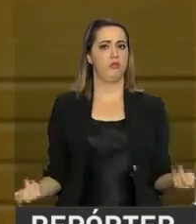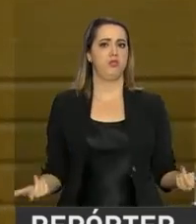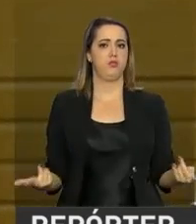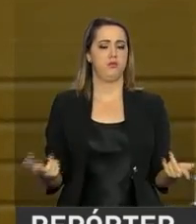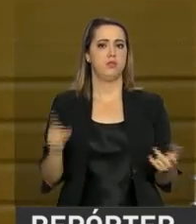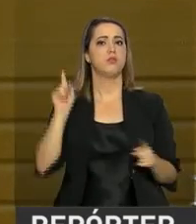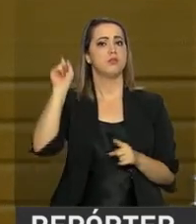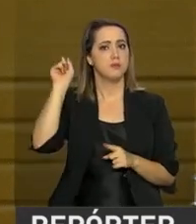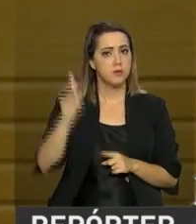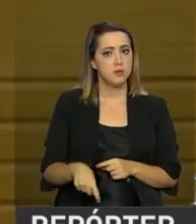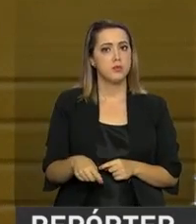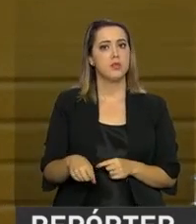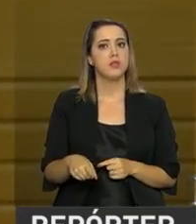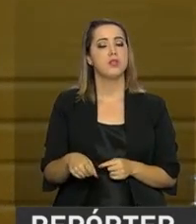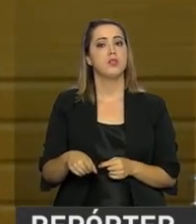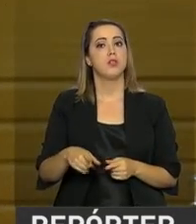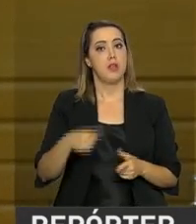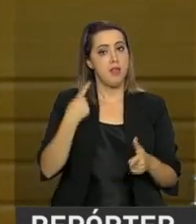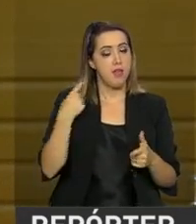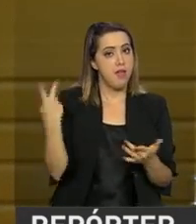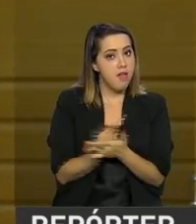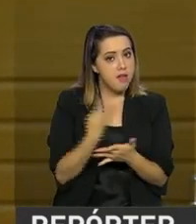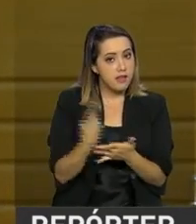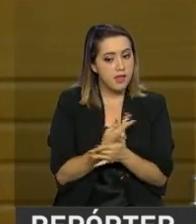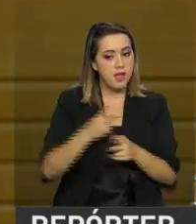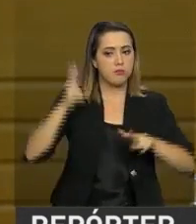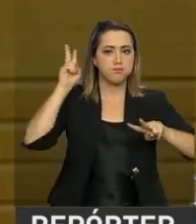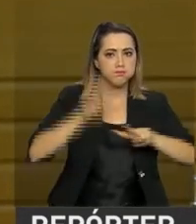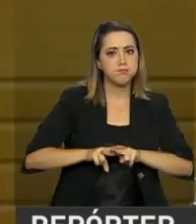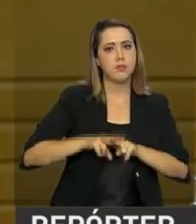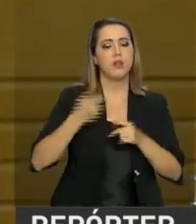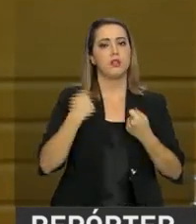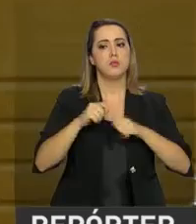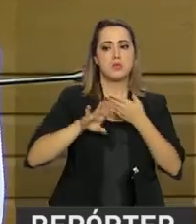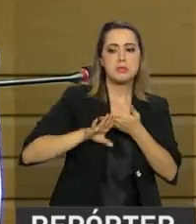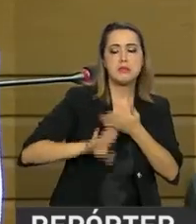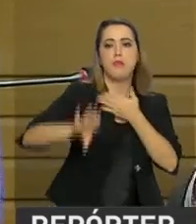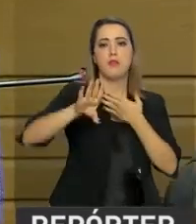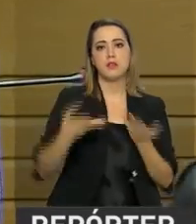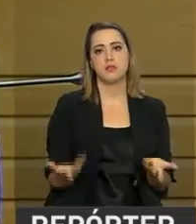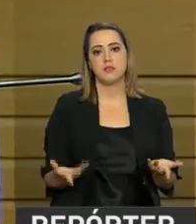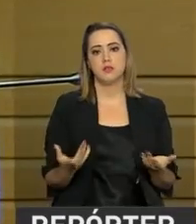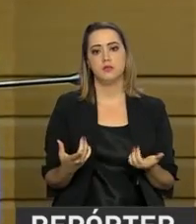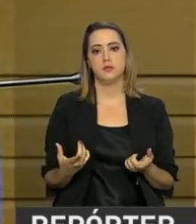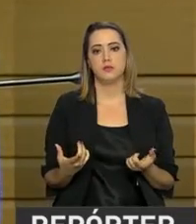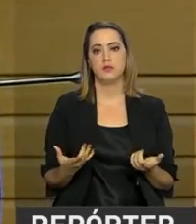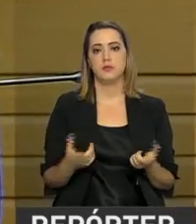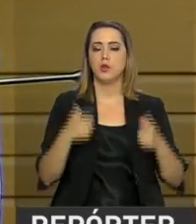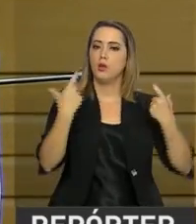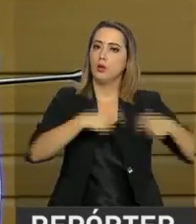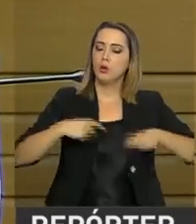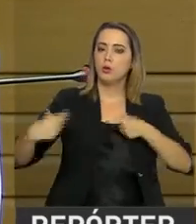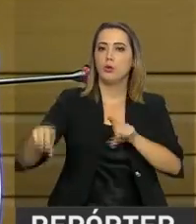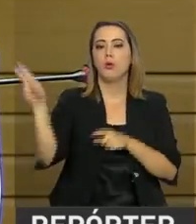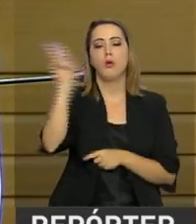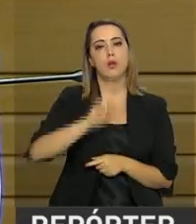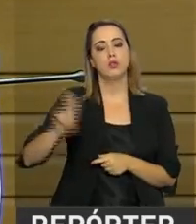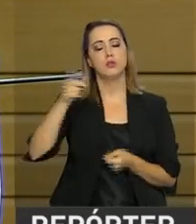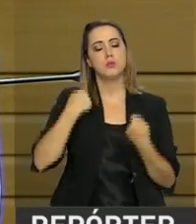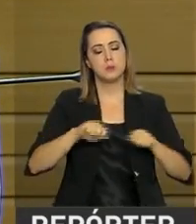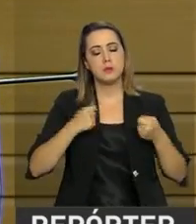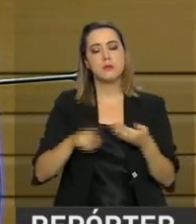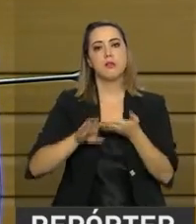é crime, deve ser combatido, deve ser afastado. No ambiente universitário, a gente precisa combater